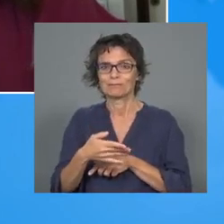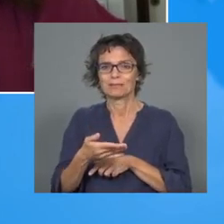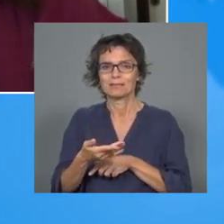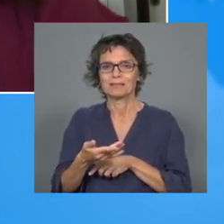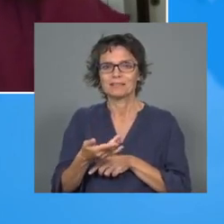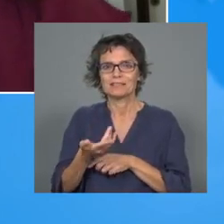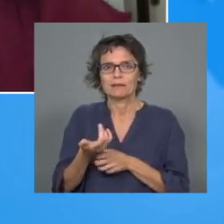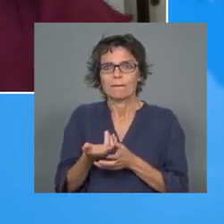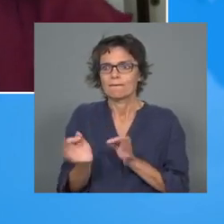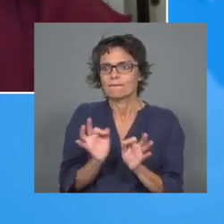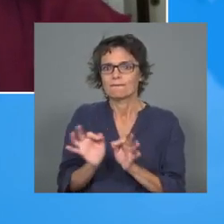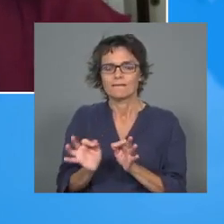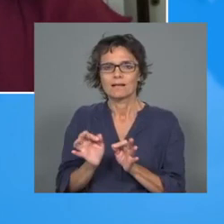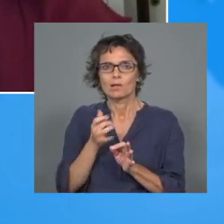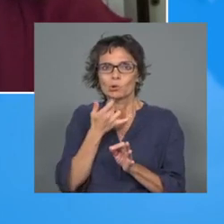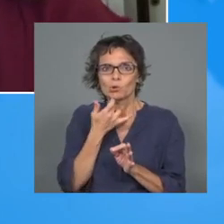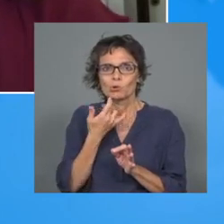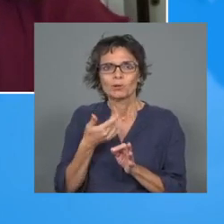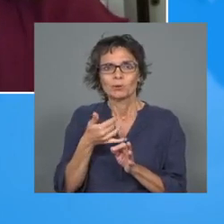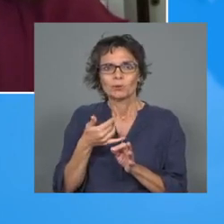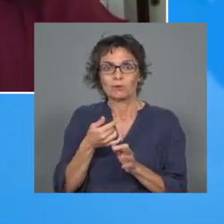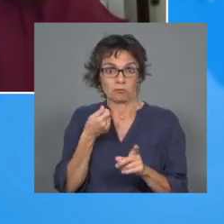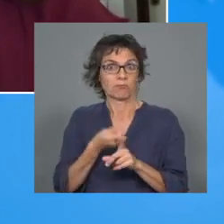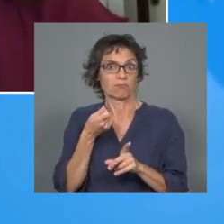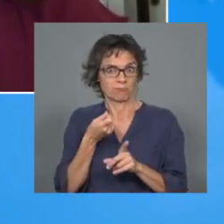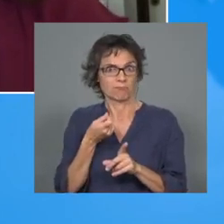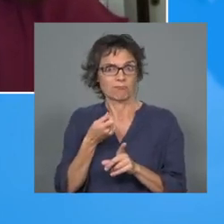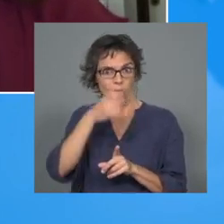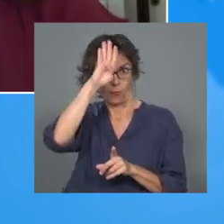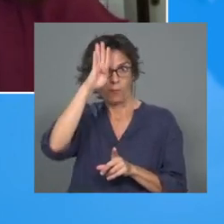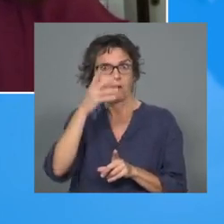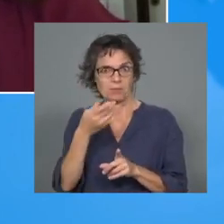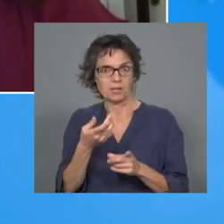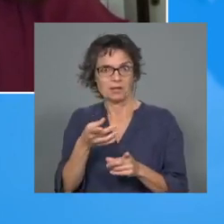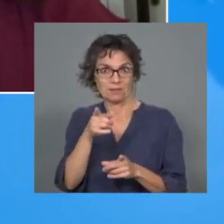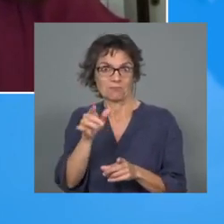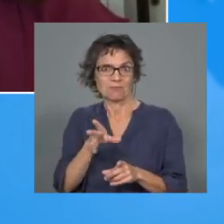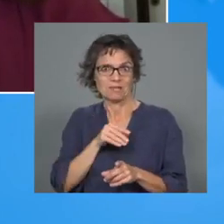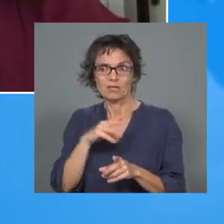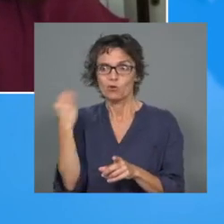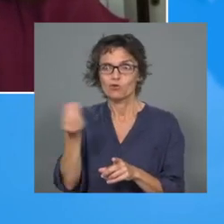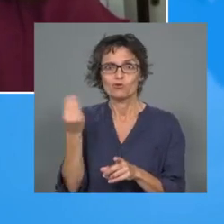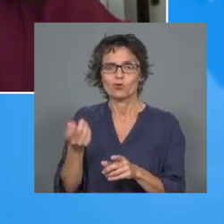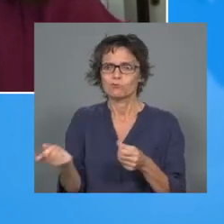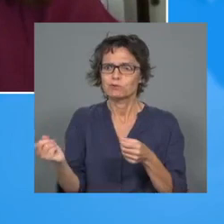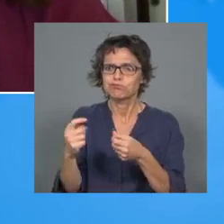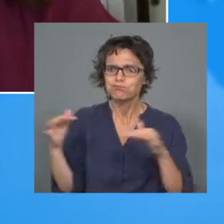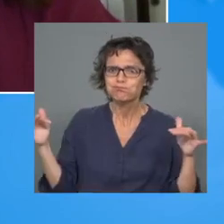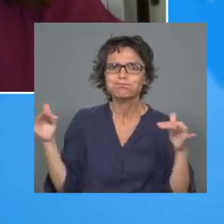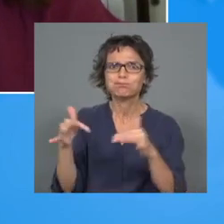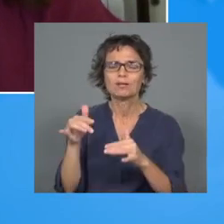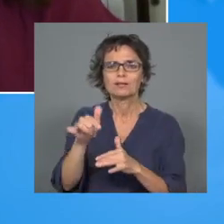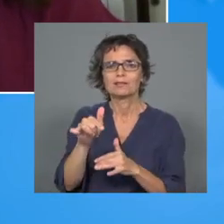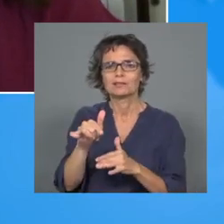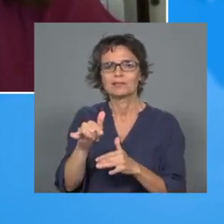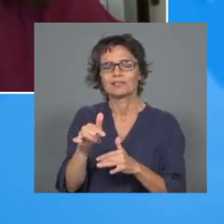De grande preparação, ao fim e ao cabo foi um desafio proposto pelo Papa, que os jovens aderiram e têm